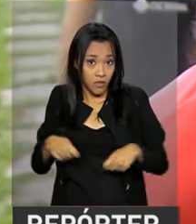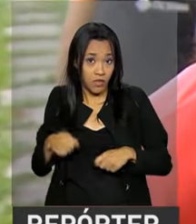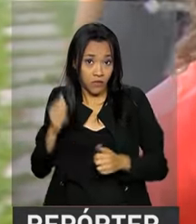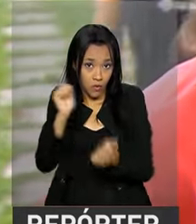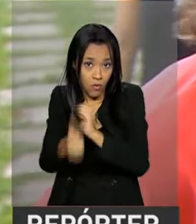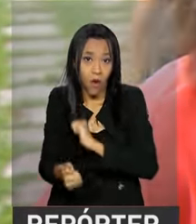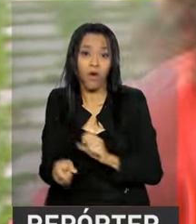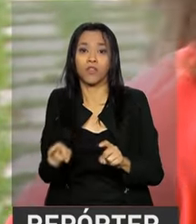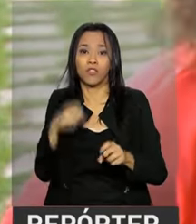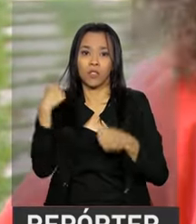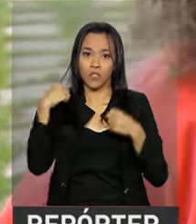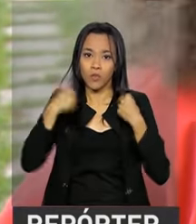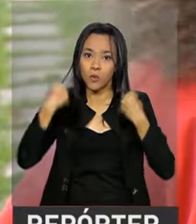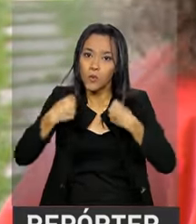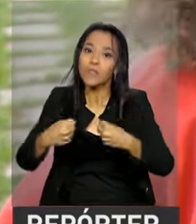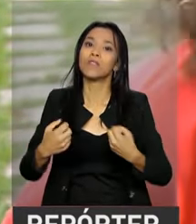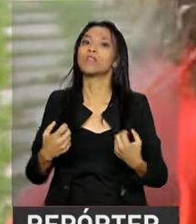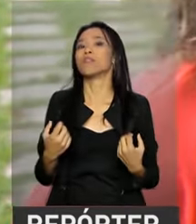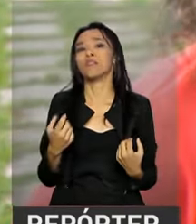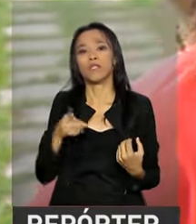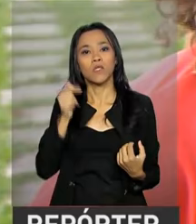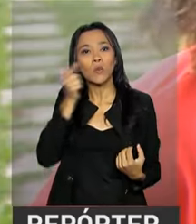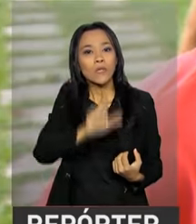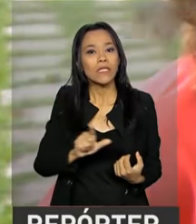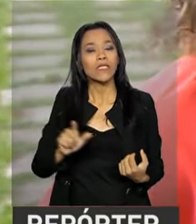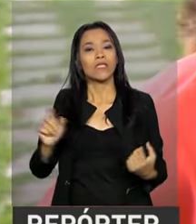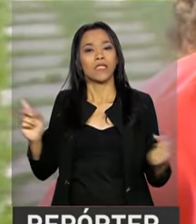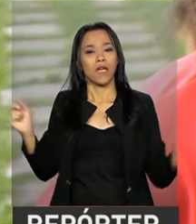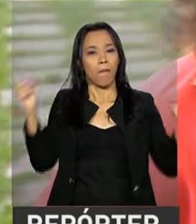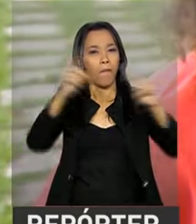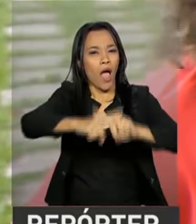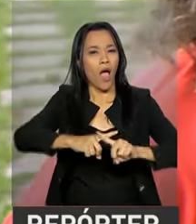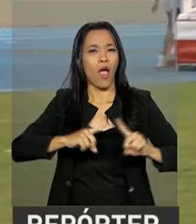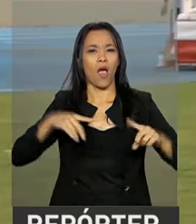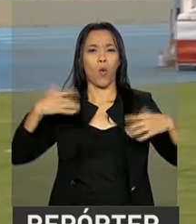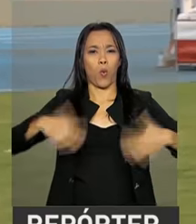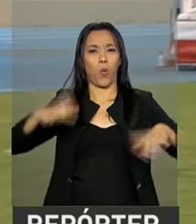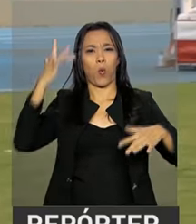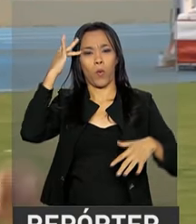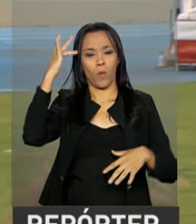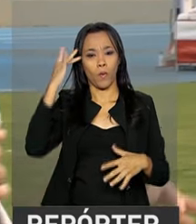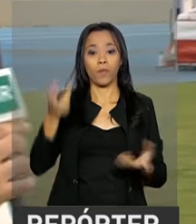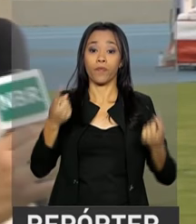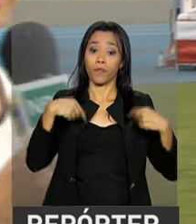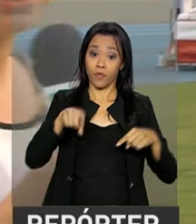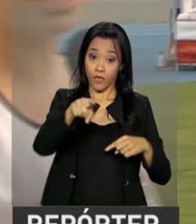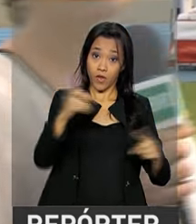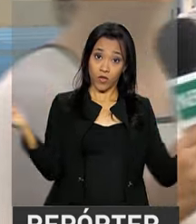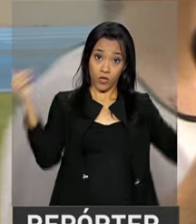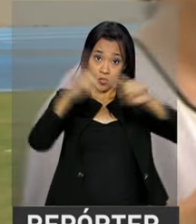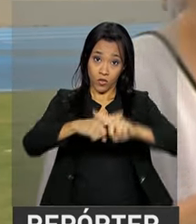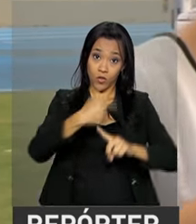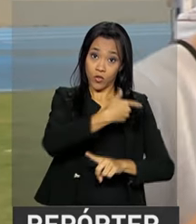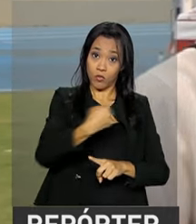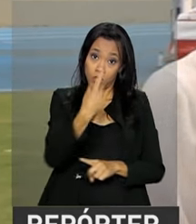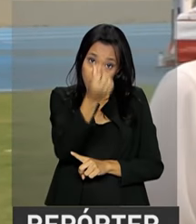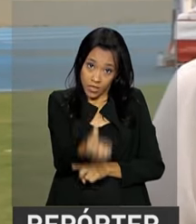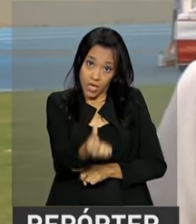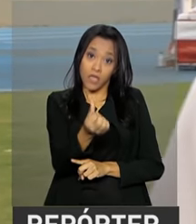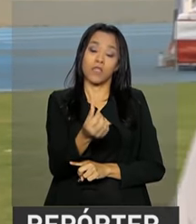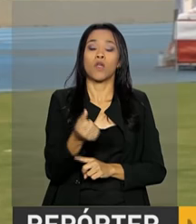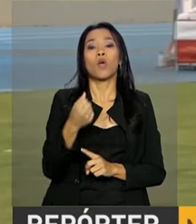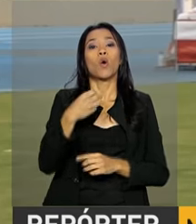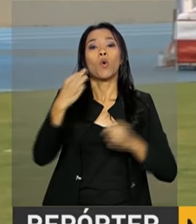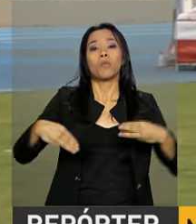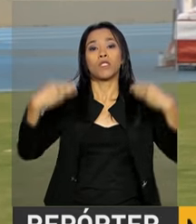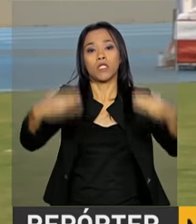esporte, né, no atletismo, que ele chegue a uma Olimpíada, grandes competições. Para os Jogos de 2016, o Ministério do Esporte